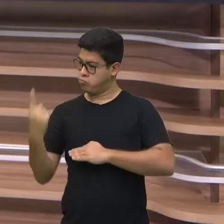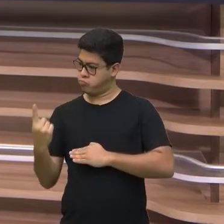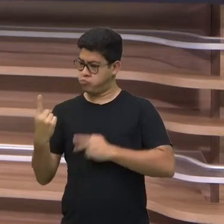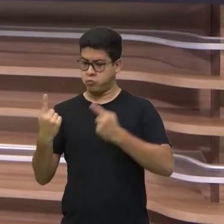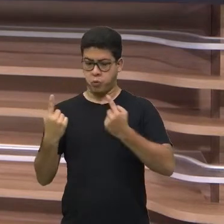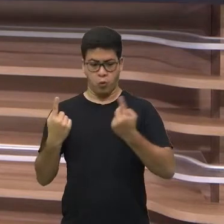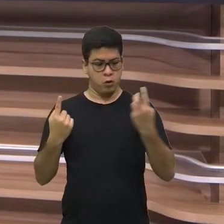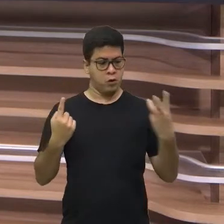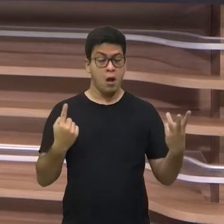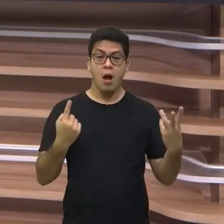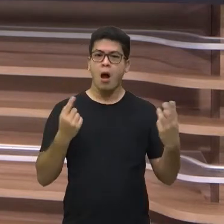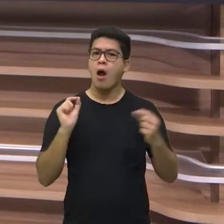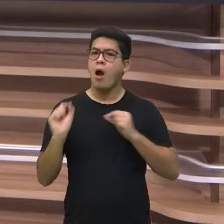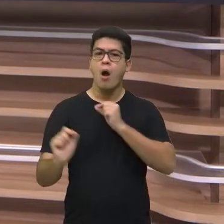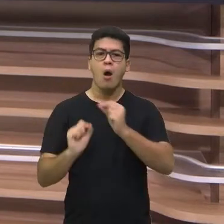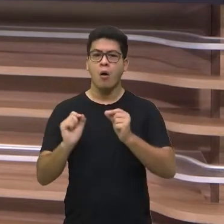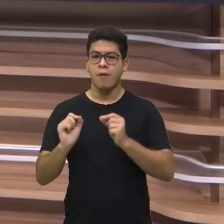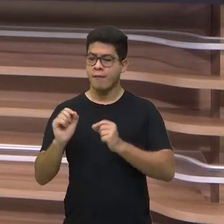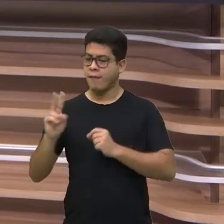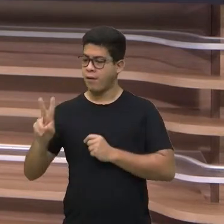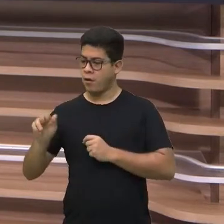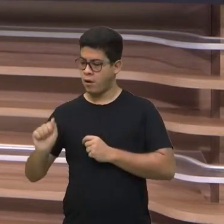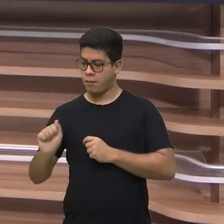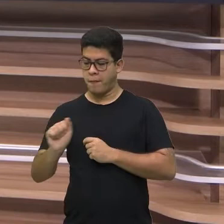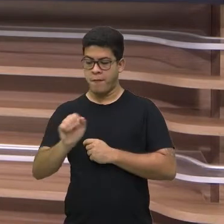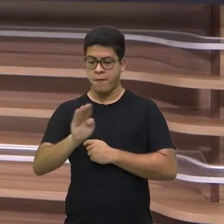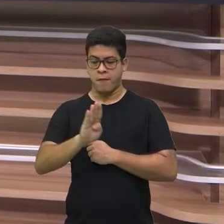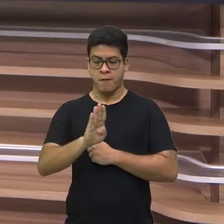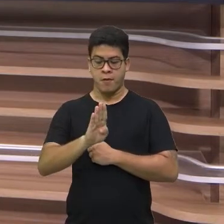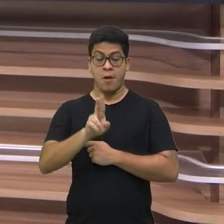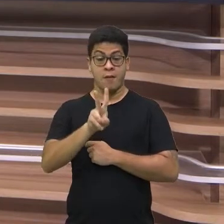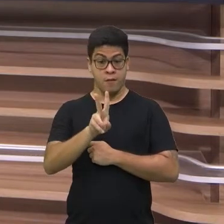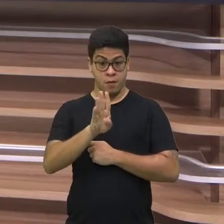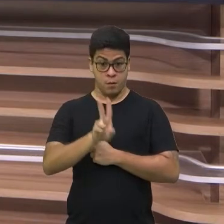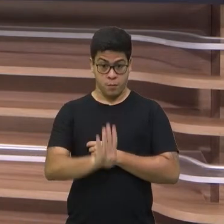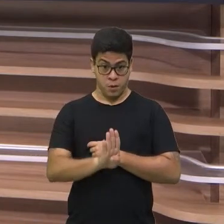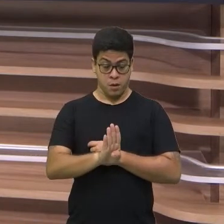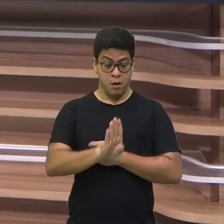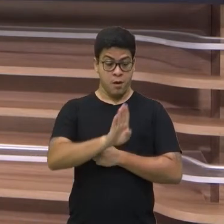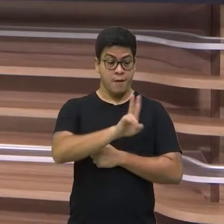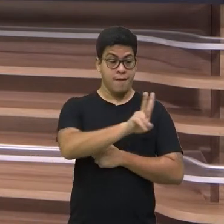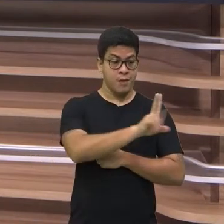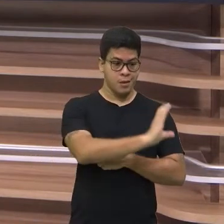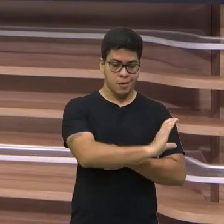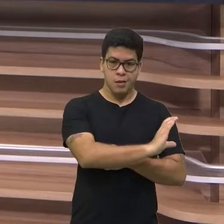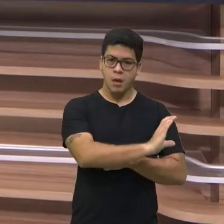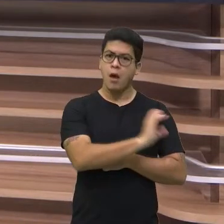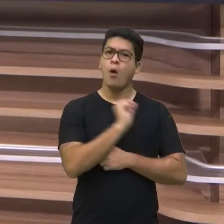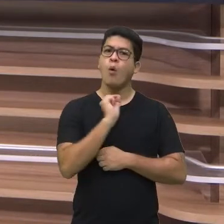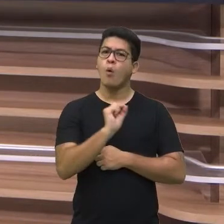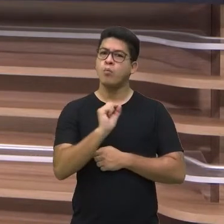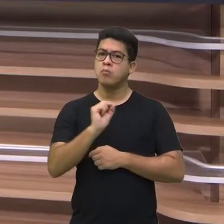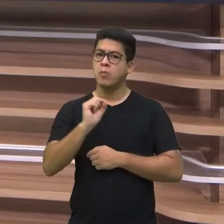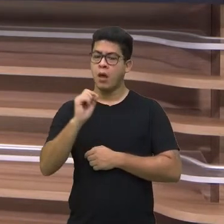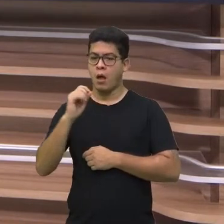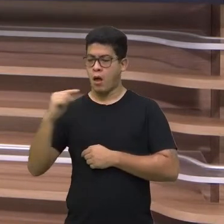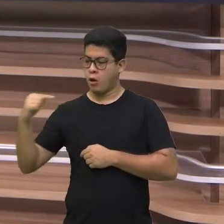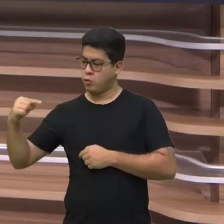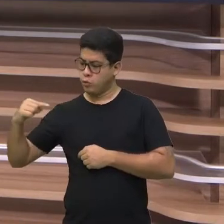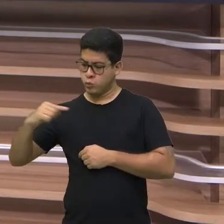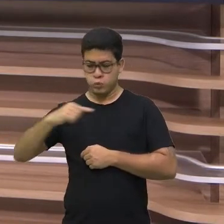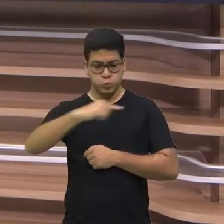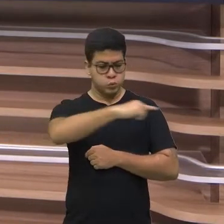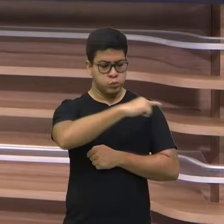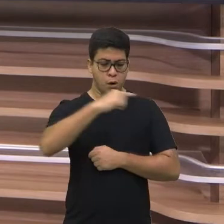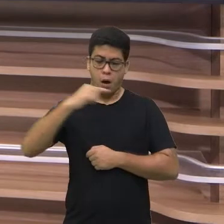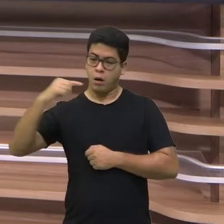superfícies, né? Uma com potencial VA, outra com potencial VB e a outra com potencial VC. E as linhas de força do campo elétrico